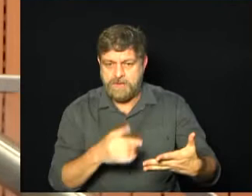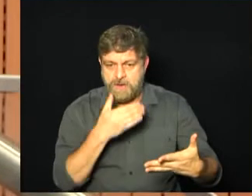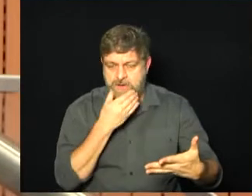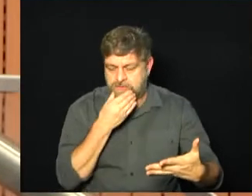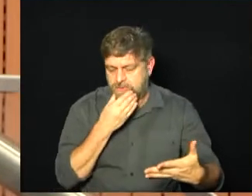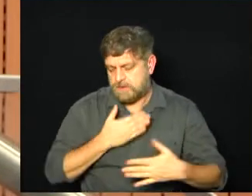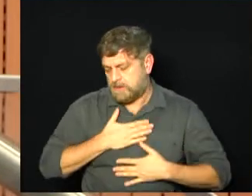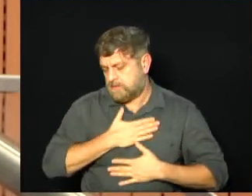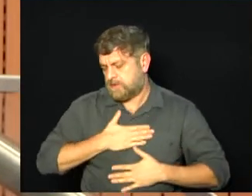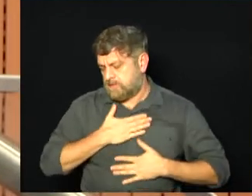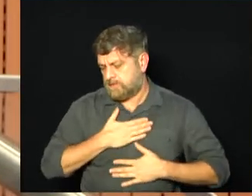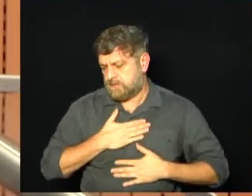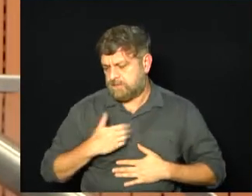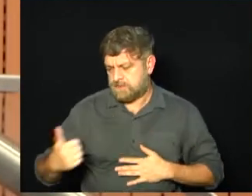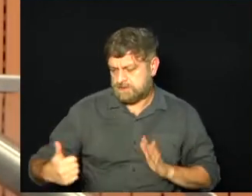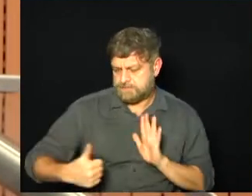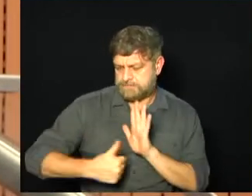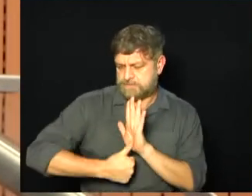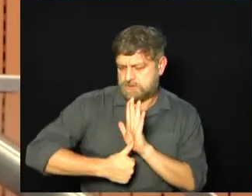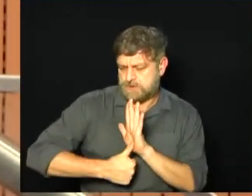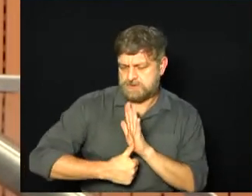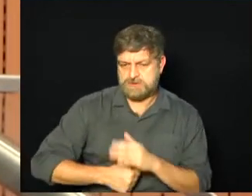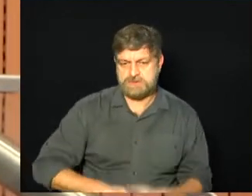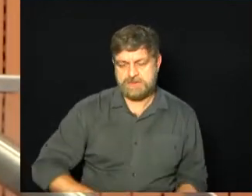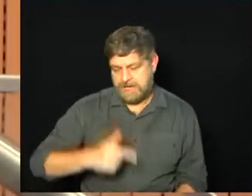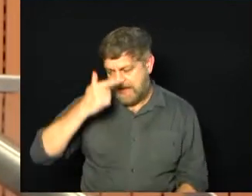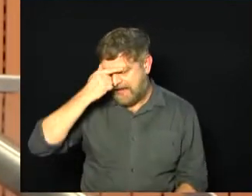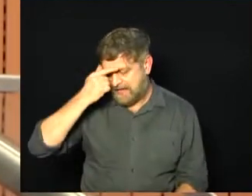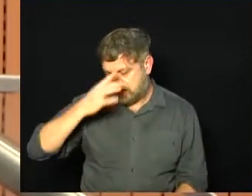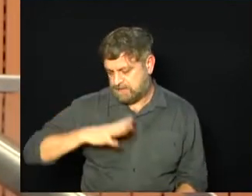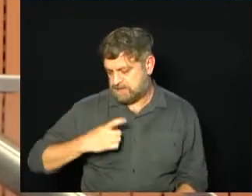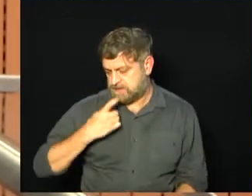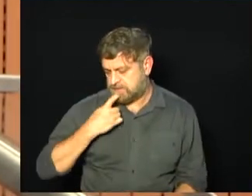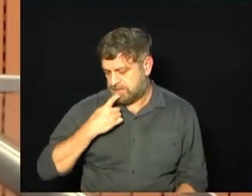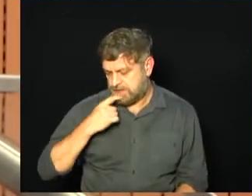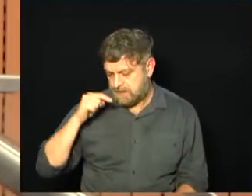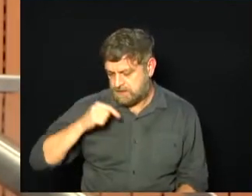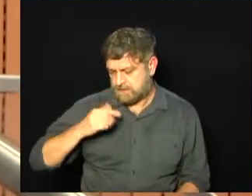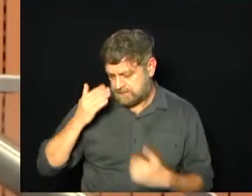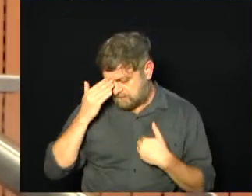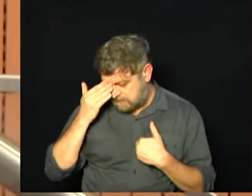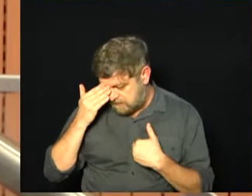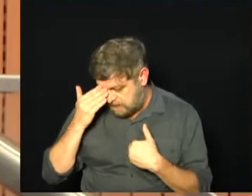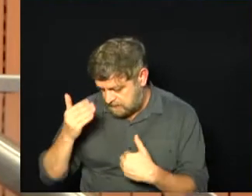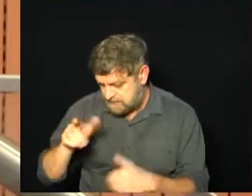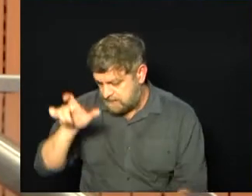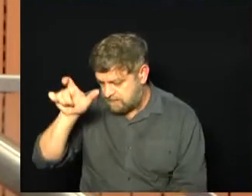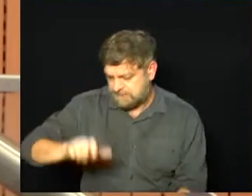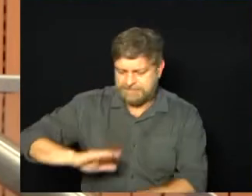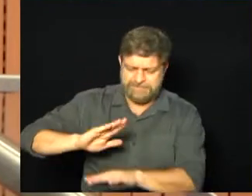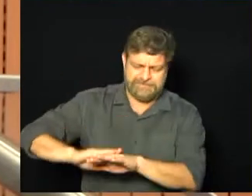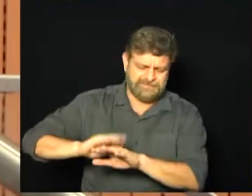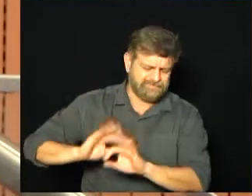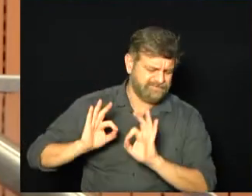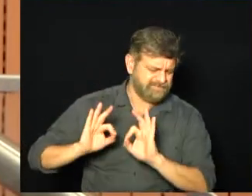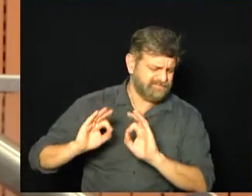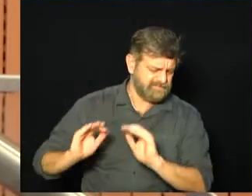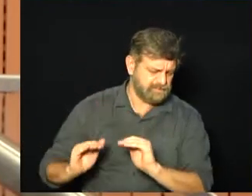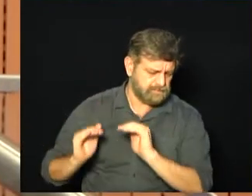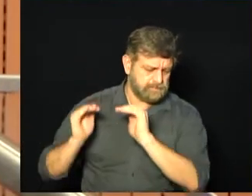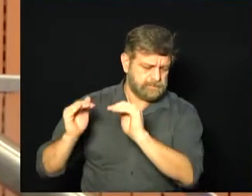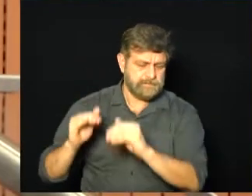Academia Campineira, e eu acho que a cidade de Campinas deve muito a você. Então, eu fico com essas